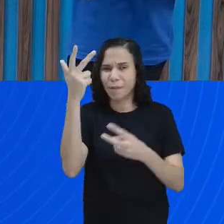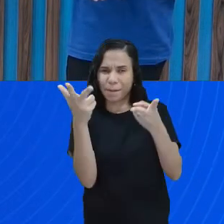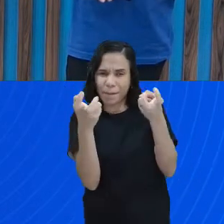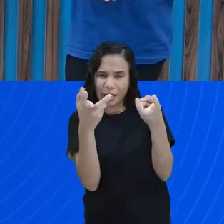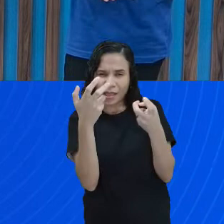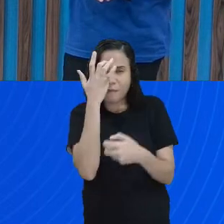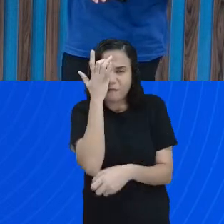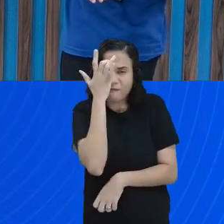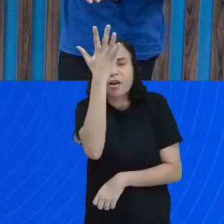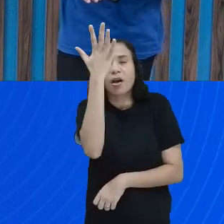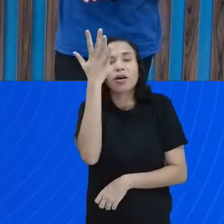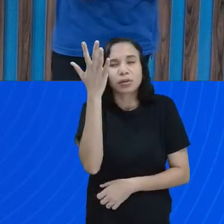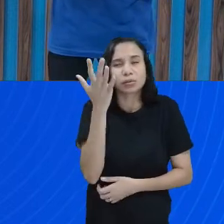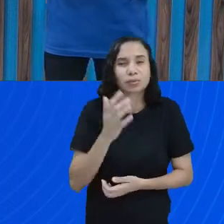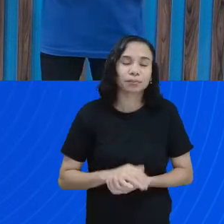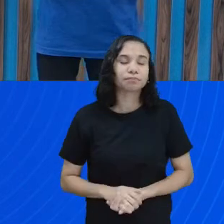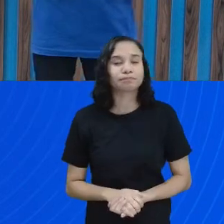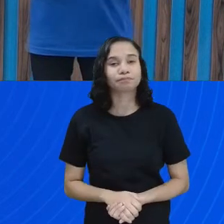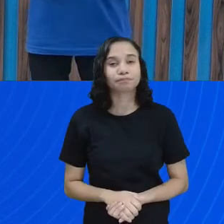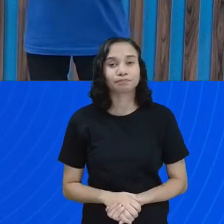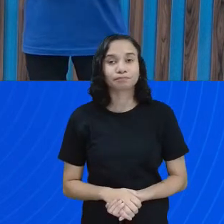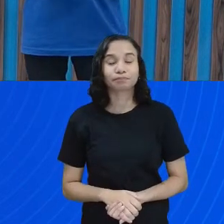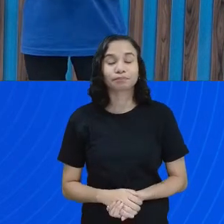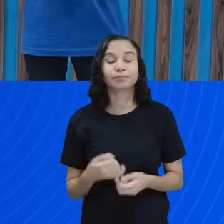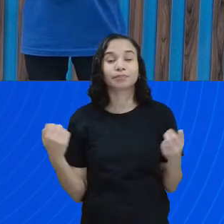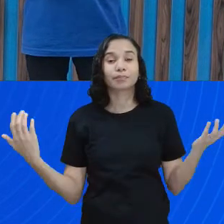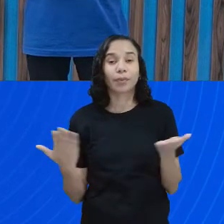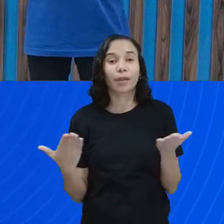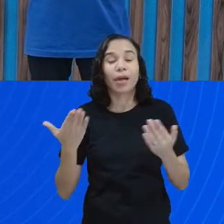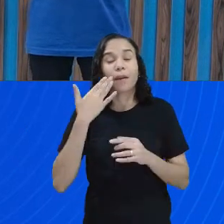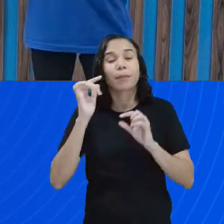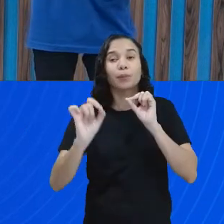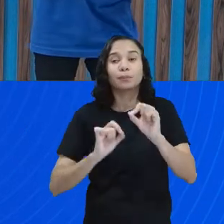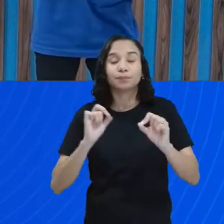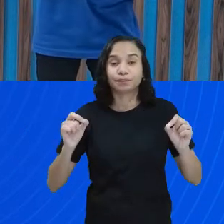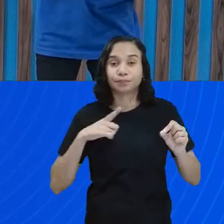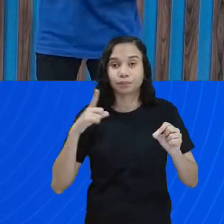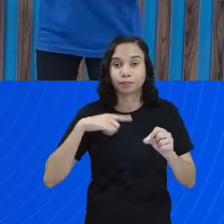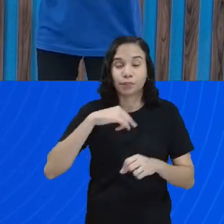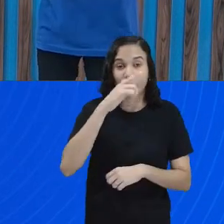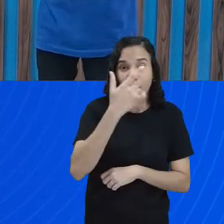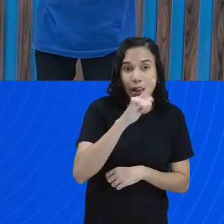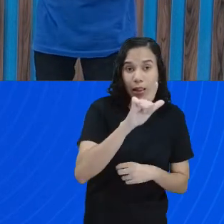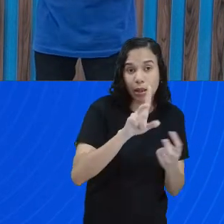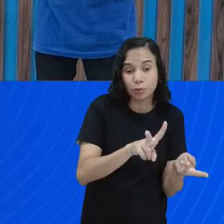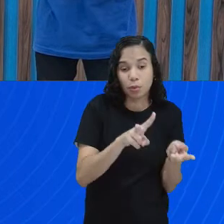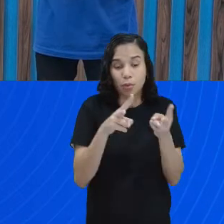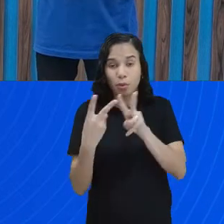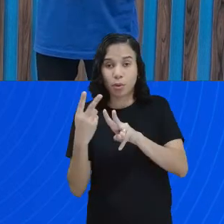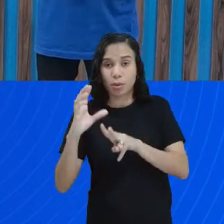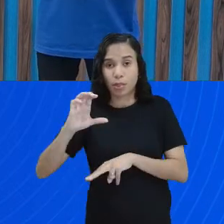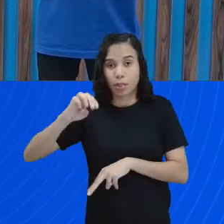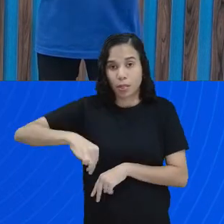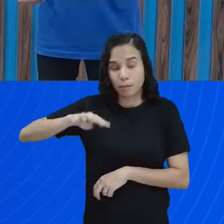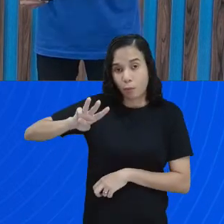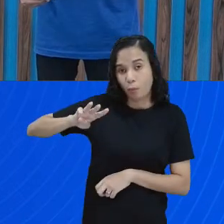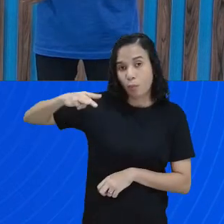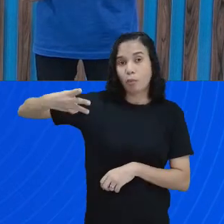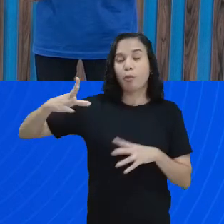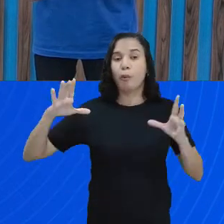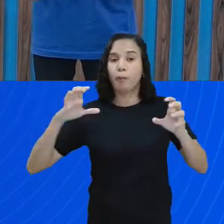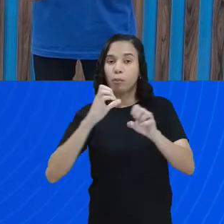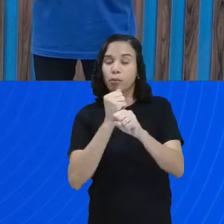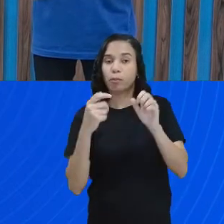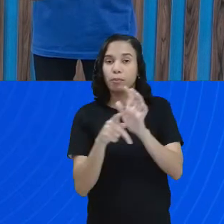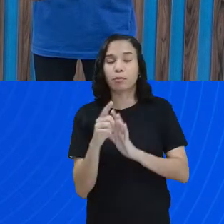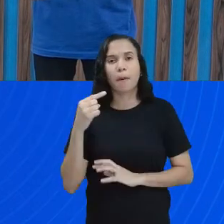é fácil, numa boa. E aí você vai converter de litro para centímetro cúbico só multiplicando por 1000.